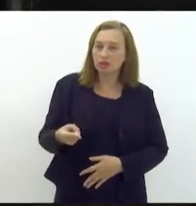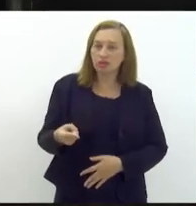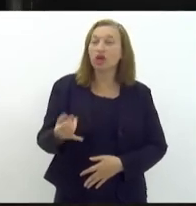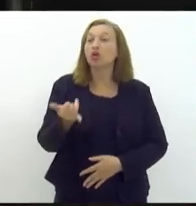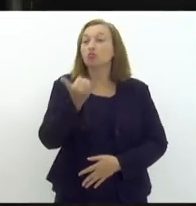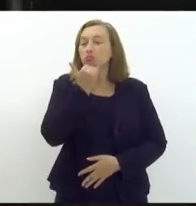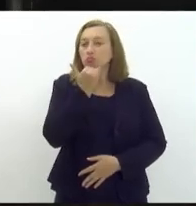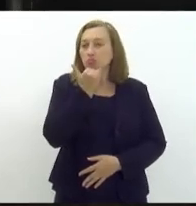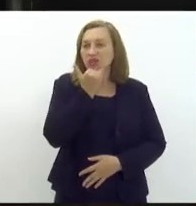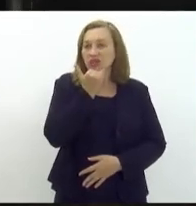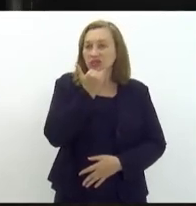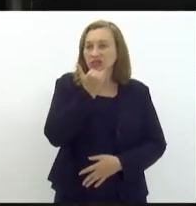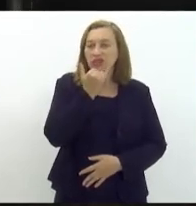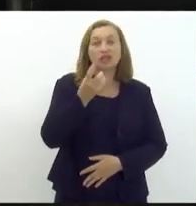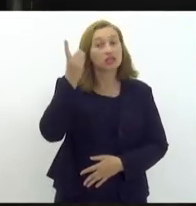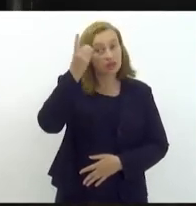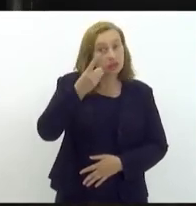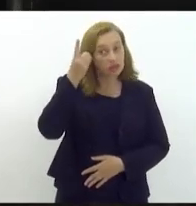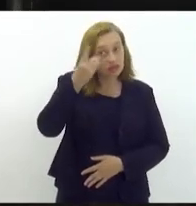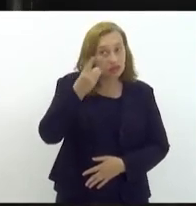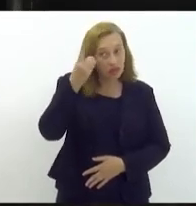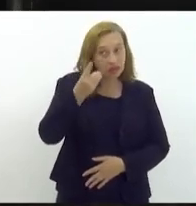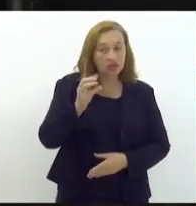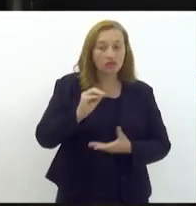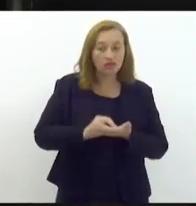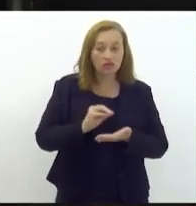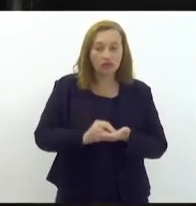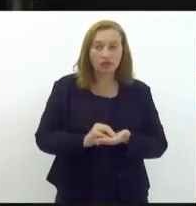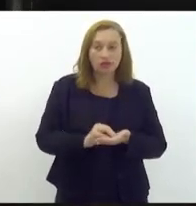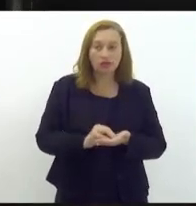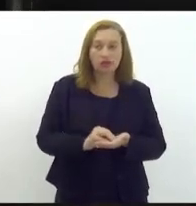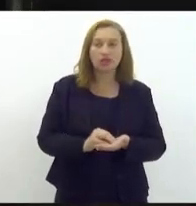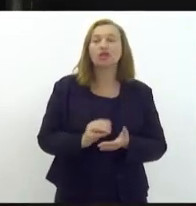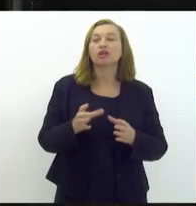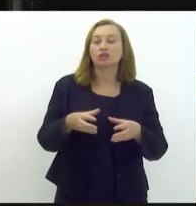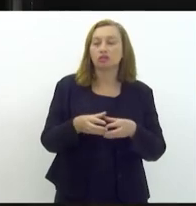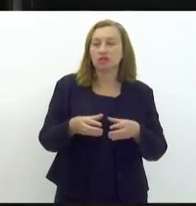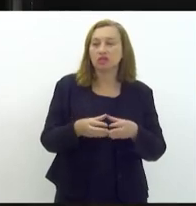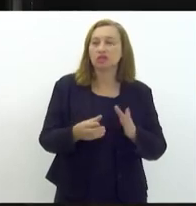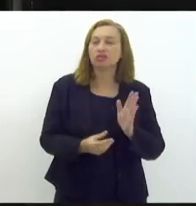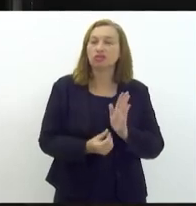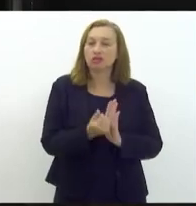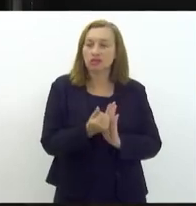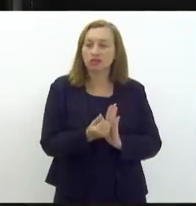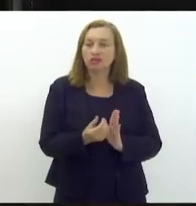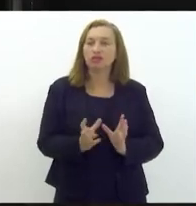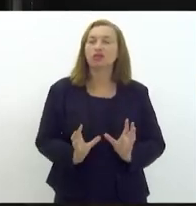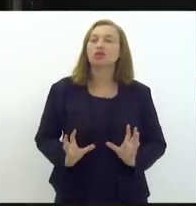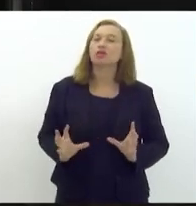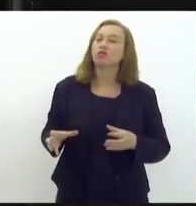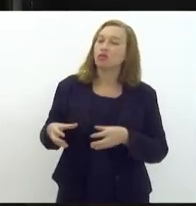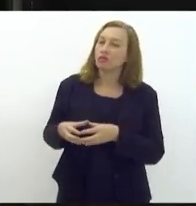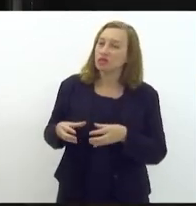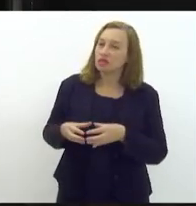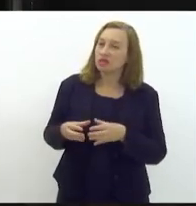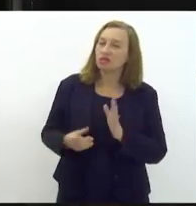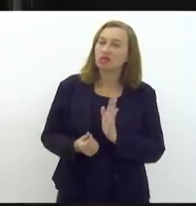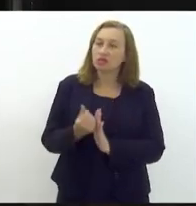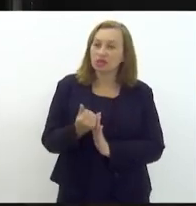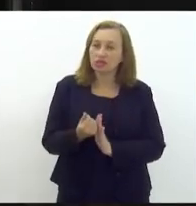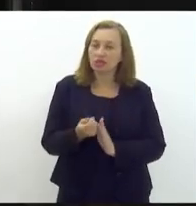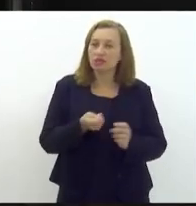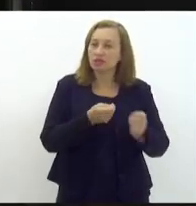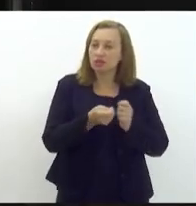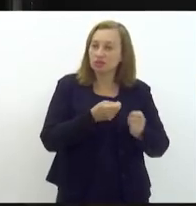Ah, perdão. Deputada Marta Rocha, falta a Comissão de Orçamento. Para emitir pareceres pela Comissão de Orçamento,